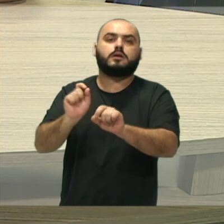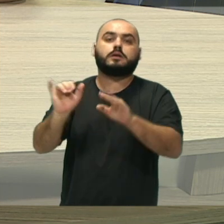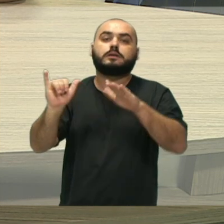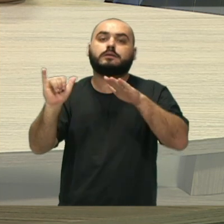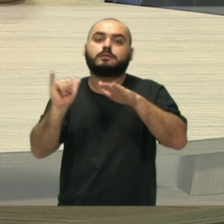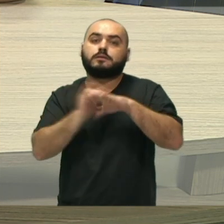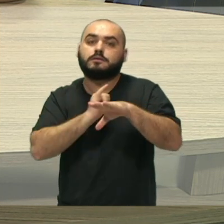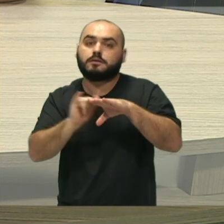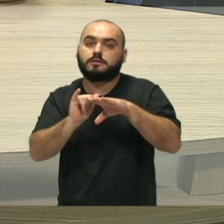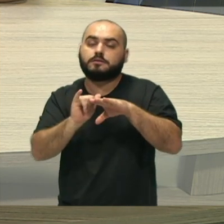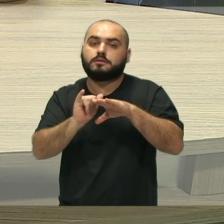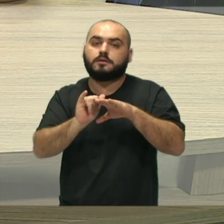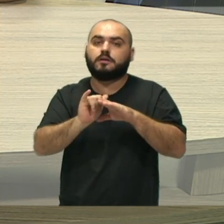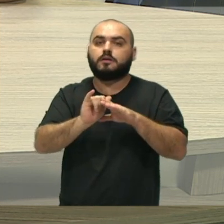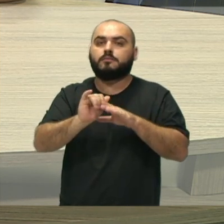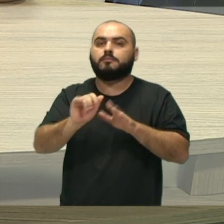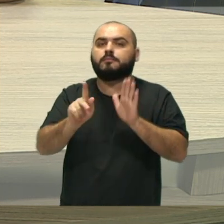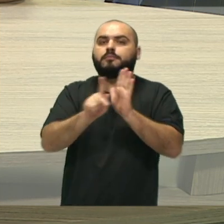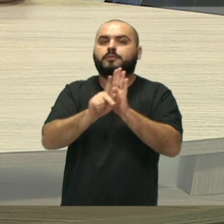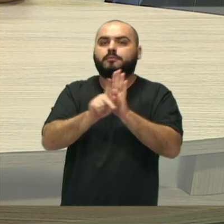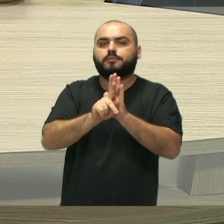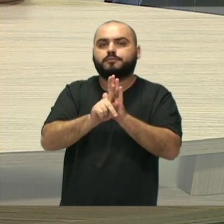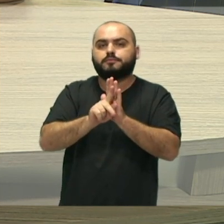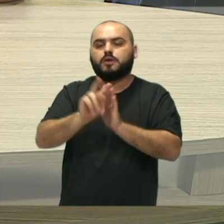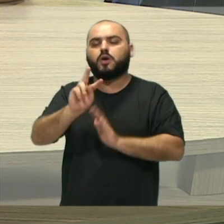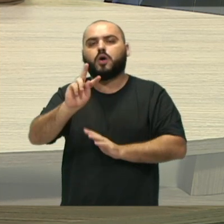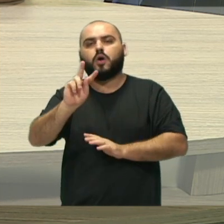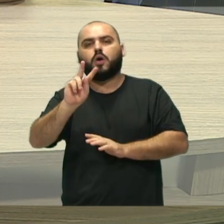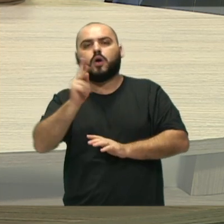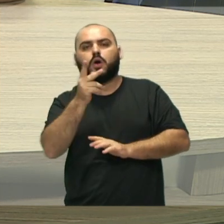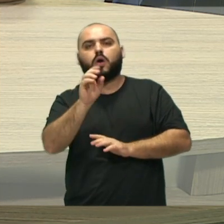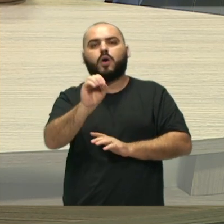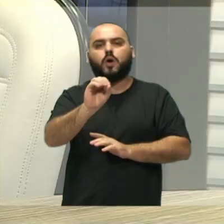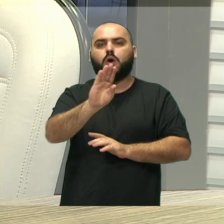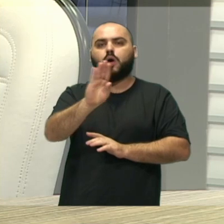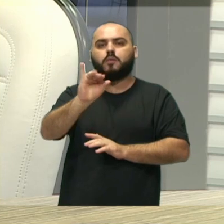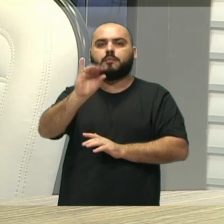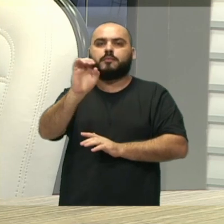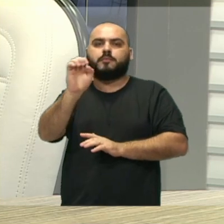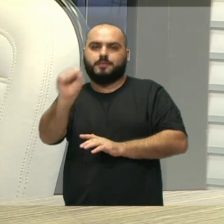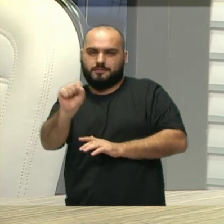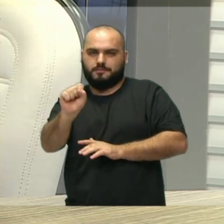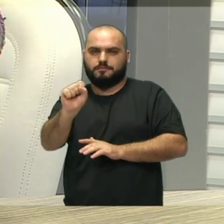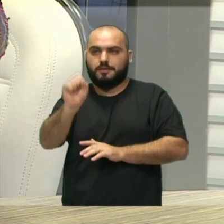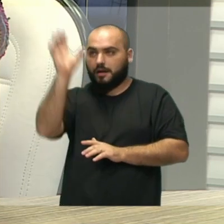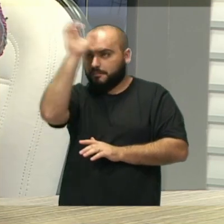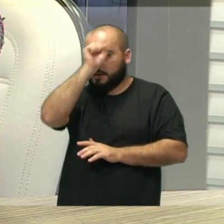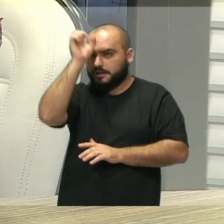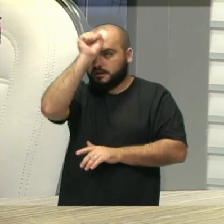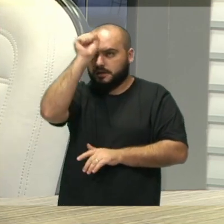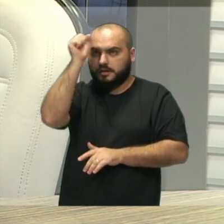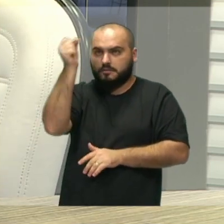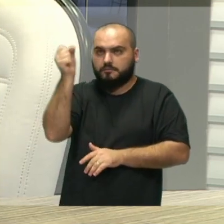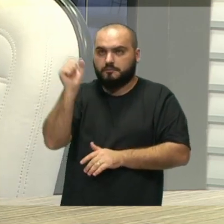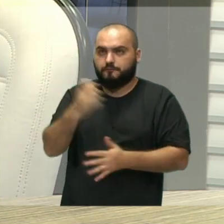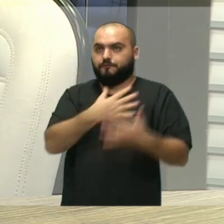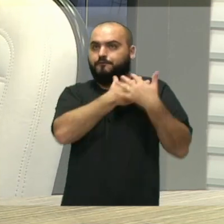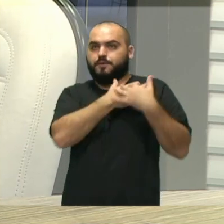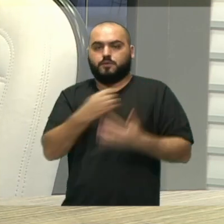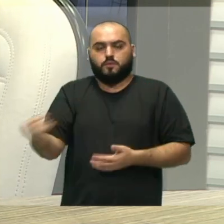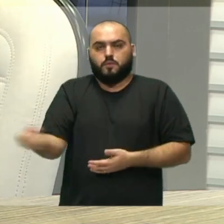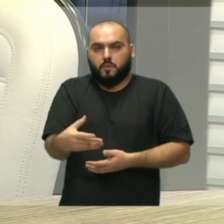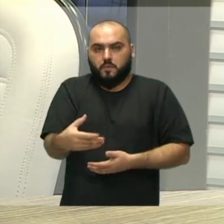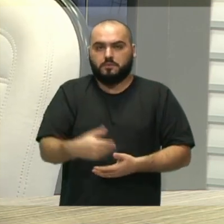se pegar com hobbies, tentar fazer com que se aprenda uma nova atividade. Tem